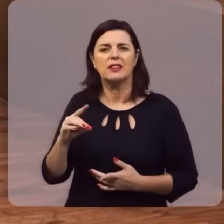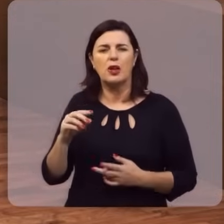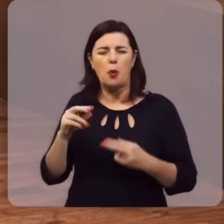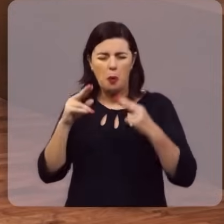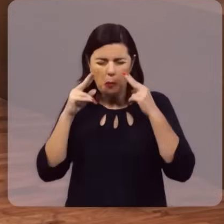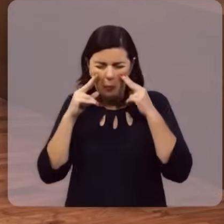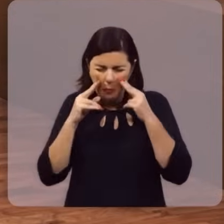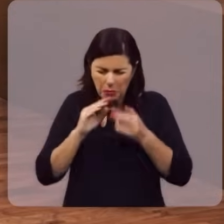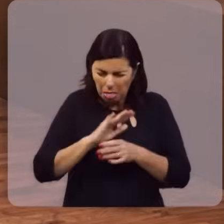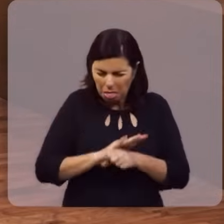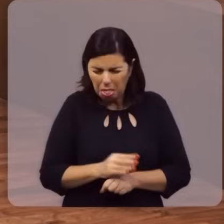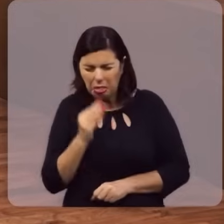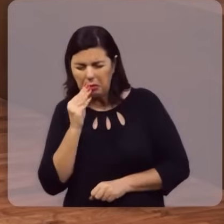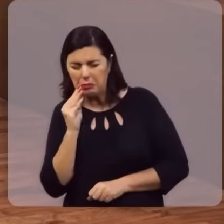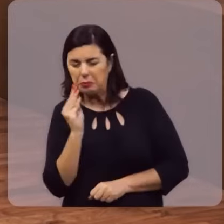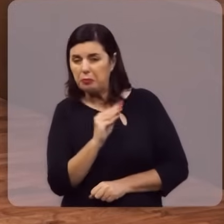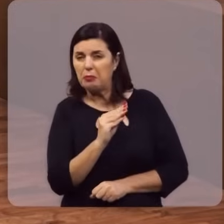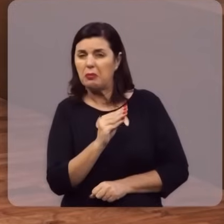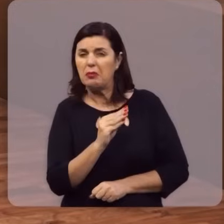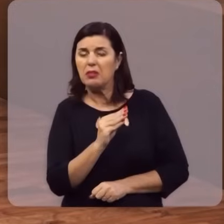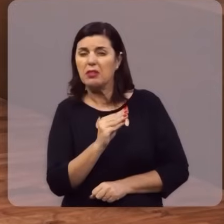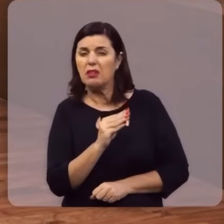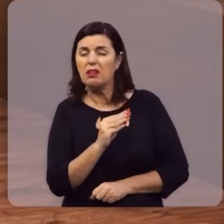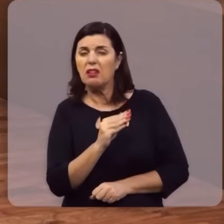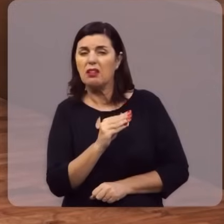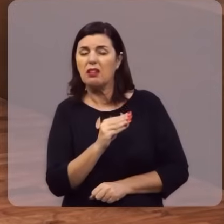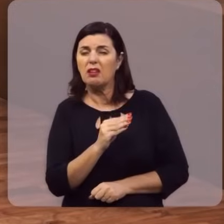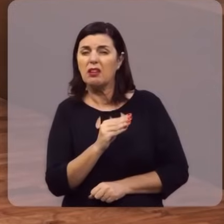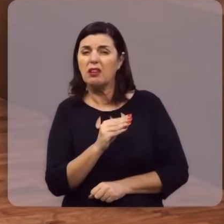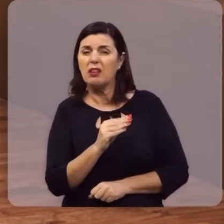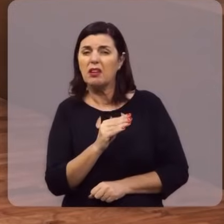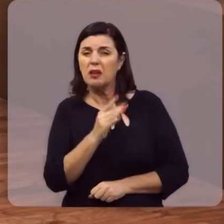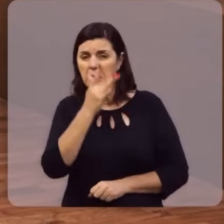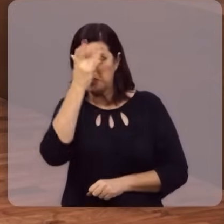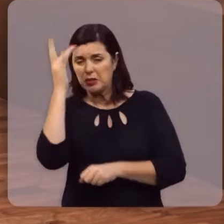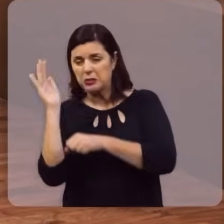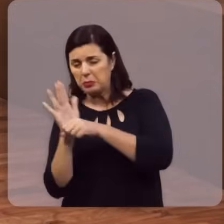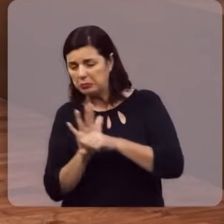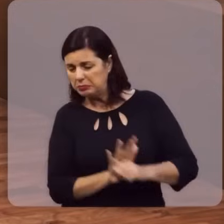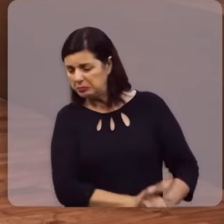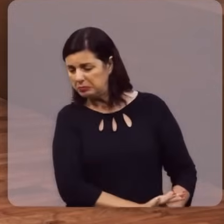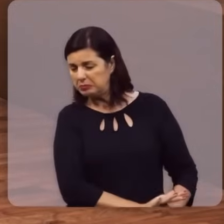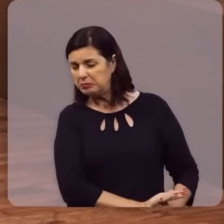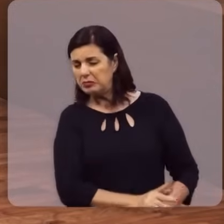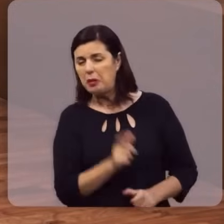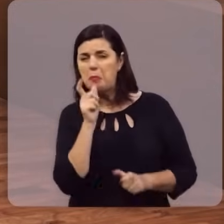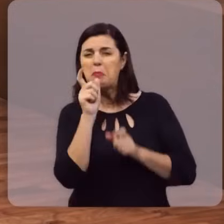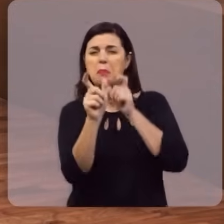das humilhações e cusparadas dos filipinos